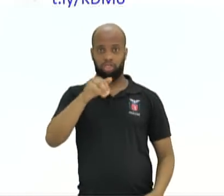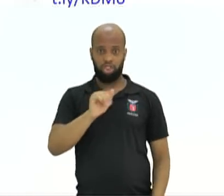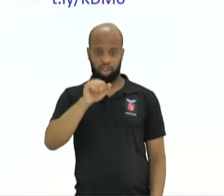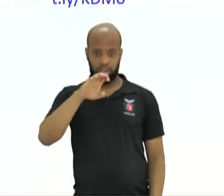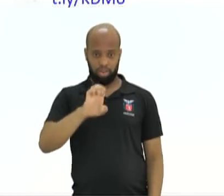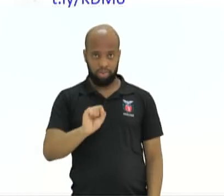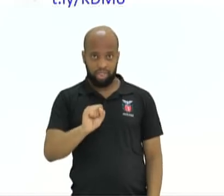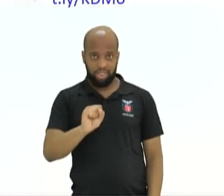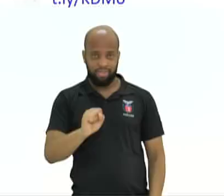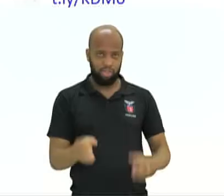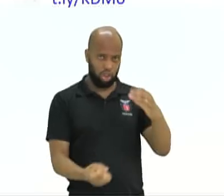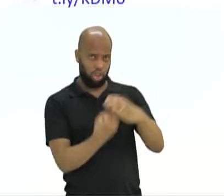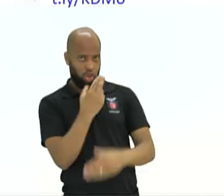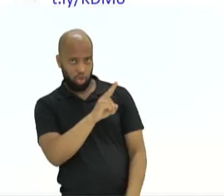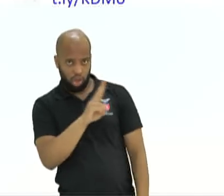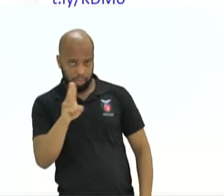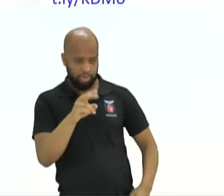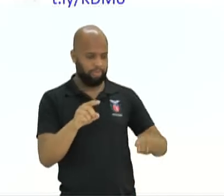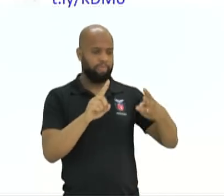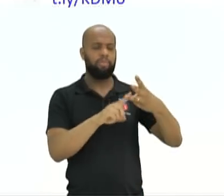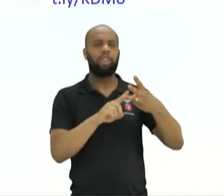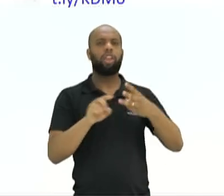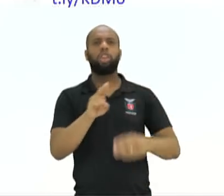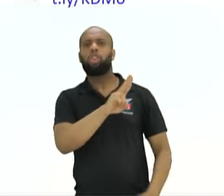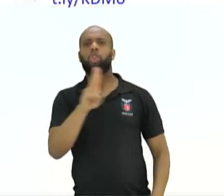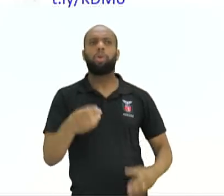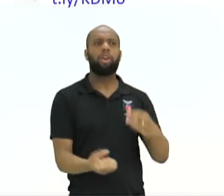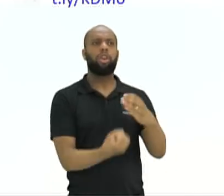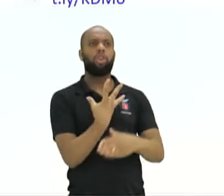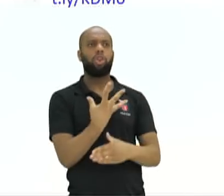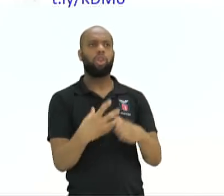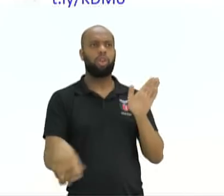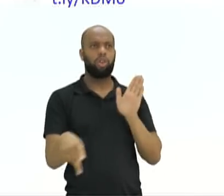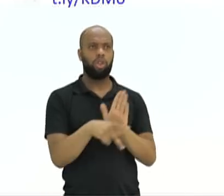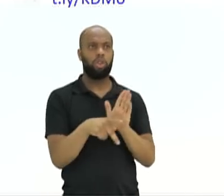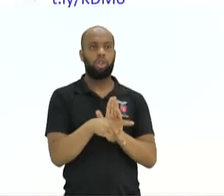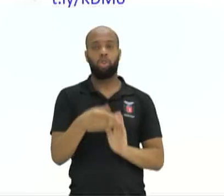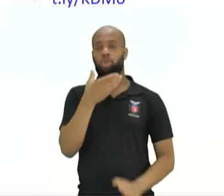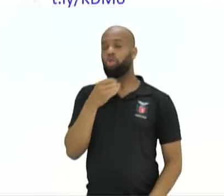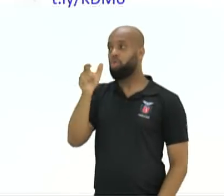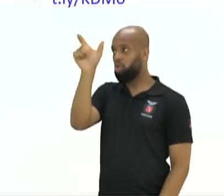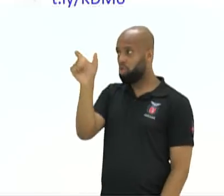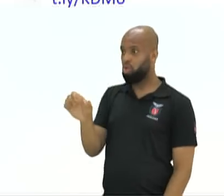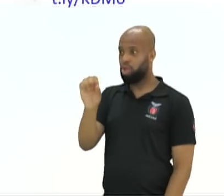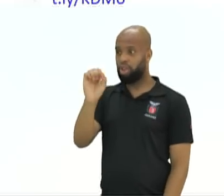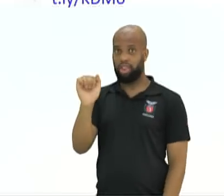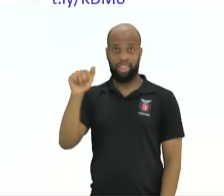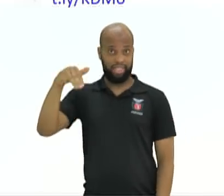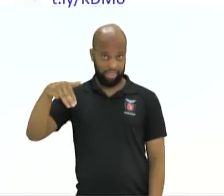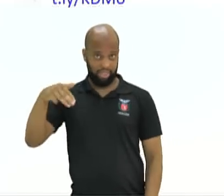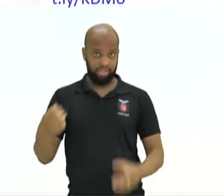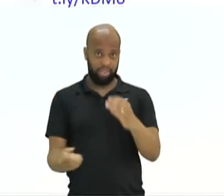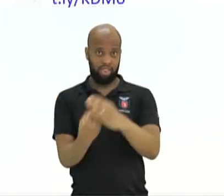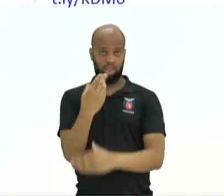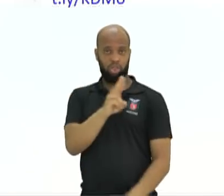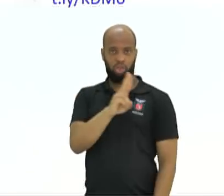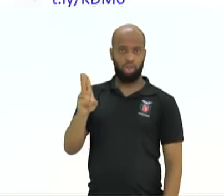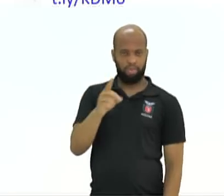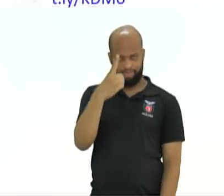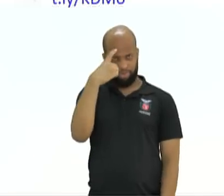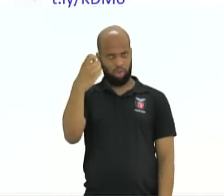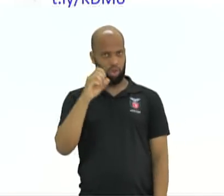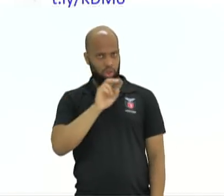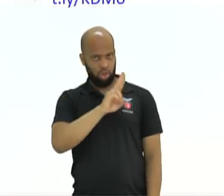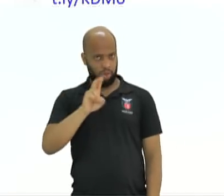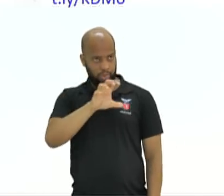era famoso na época. O nome foi criado pelo próprio Sam Boogaloo, né? Foi ele que inventou esse